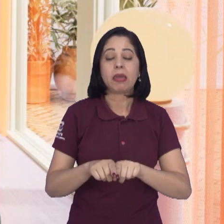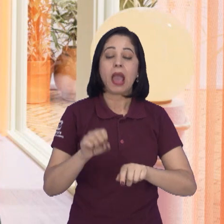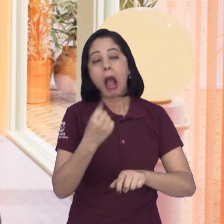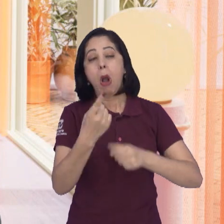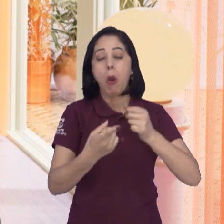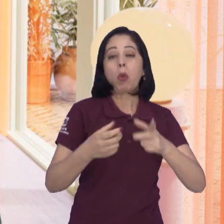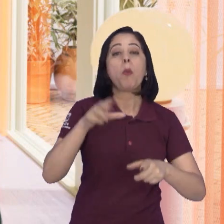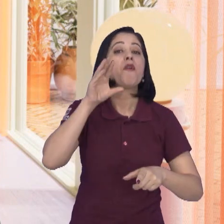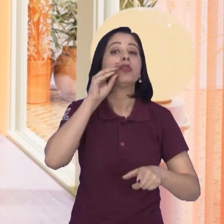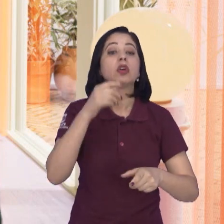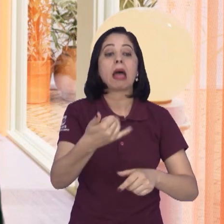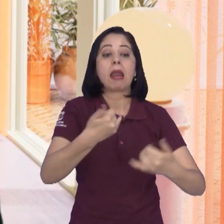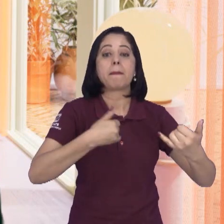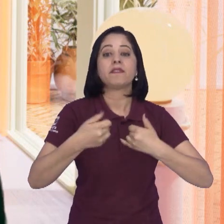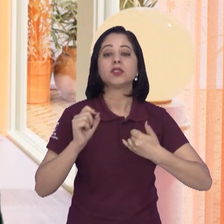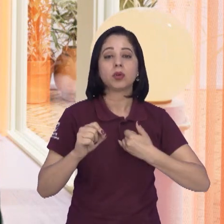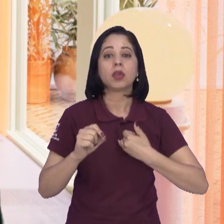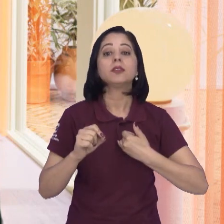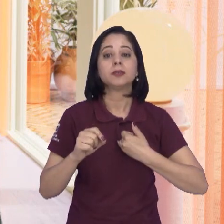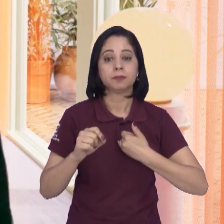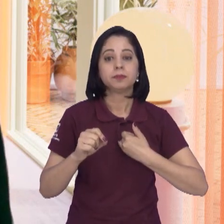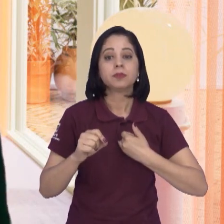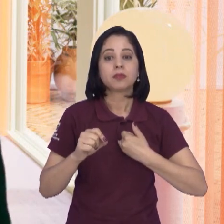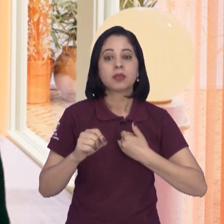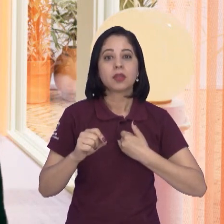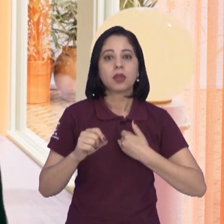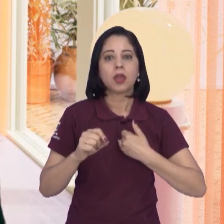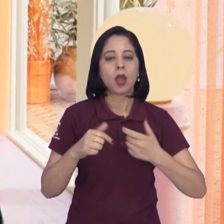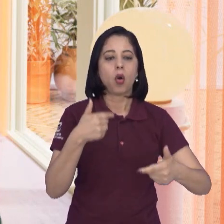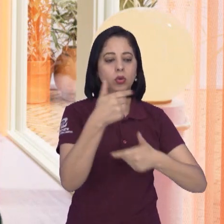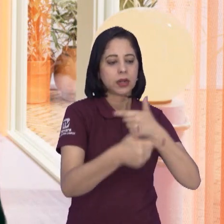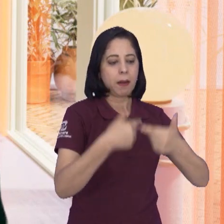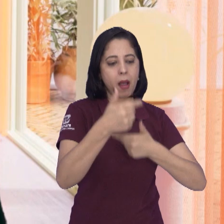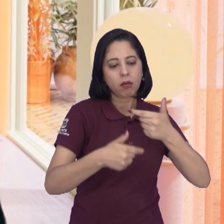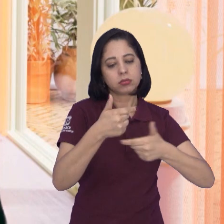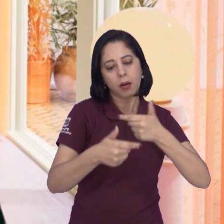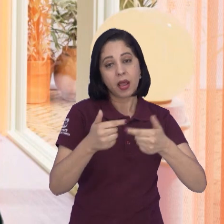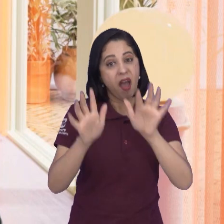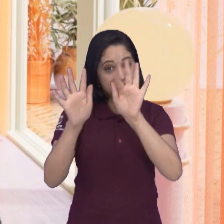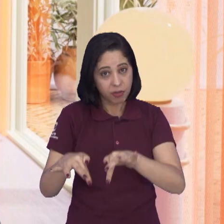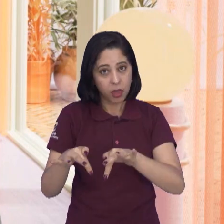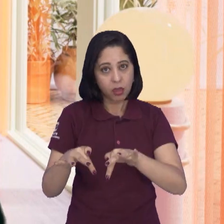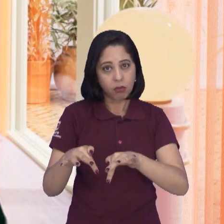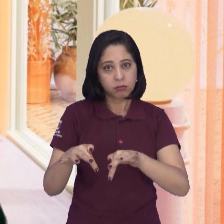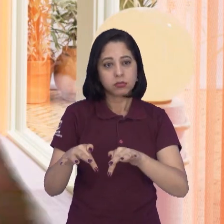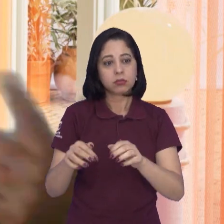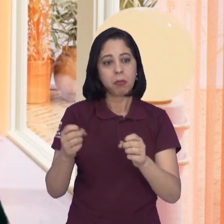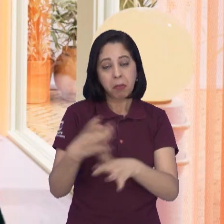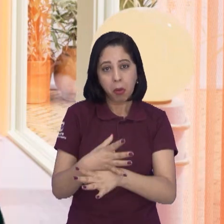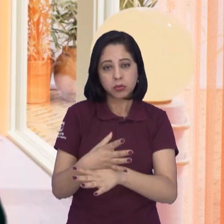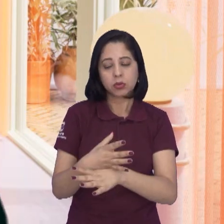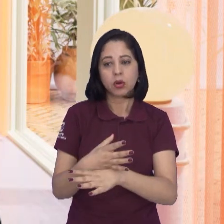que falam que tiveram esse assédio até após o expediente. O chefe continuou cobrando, né? E depois,